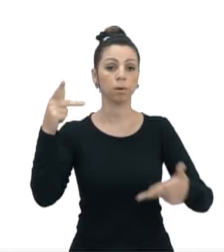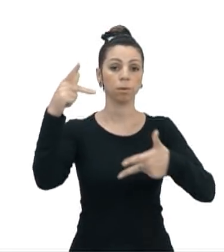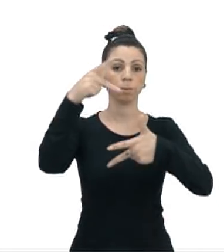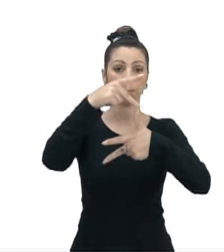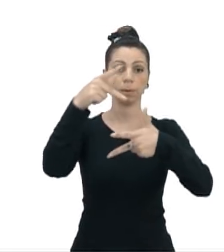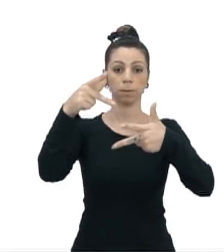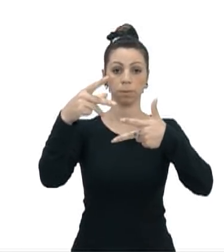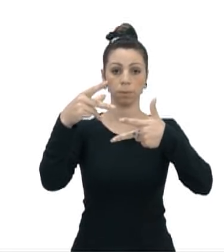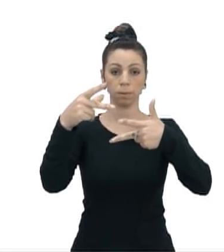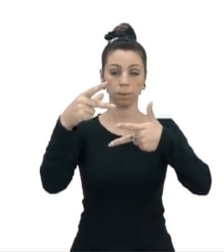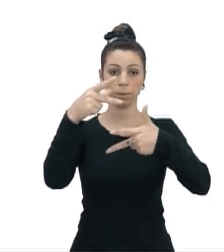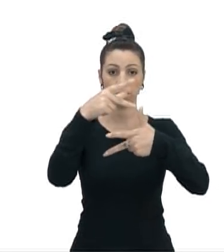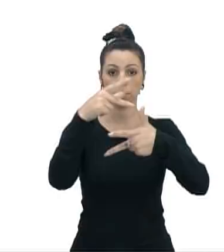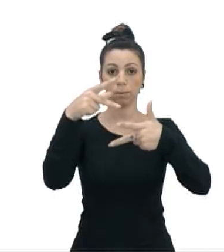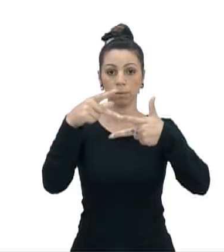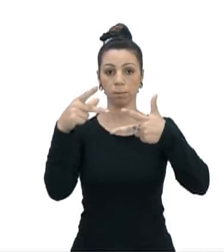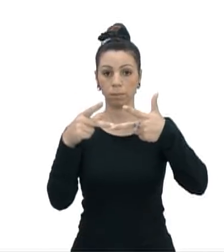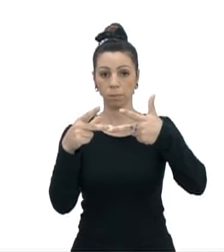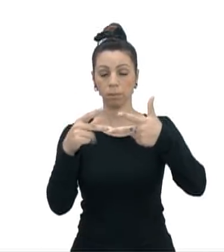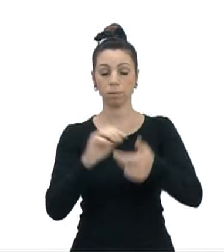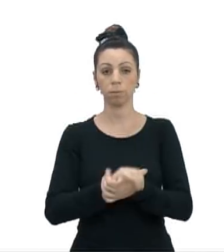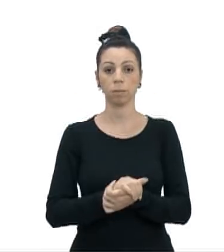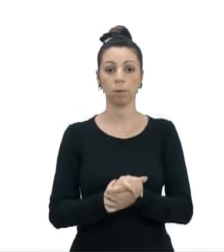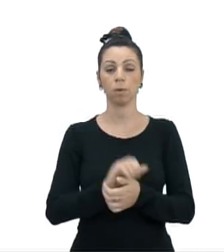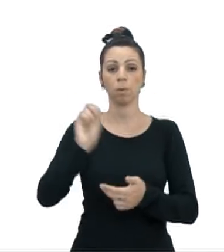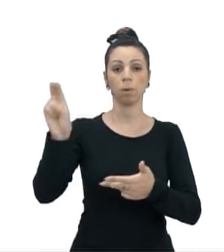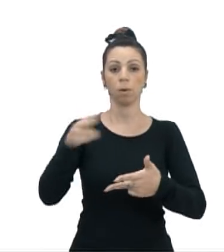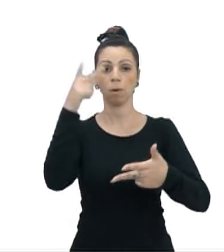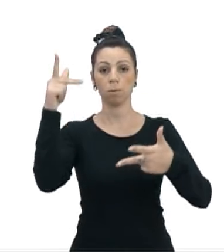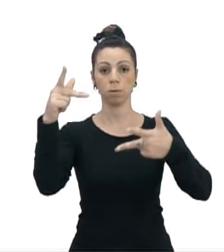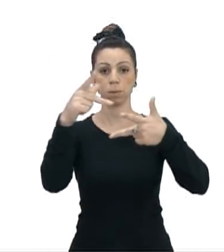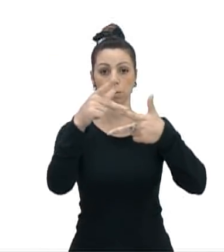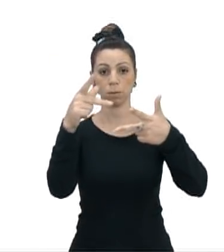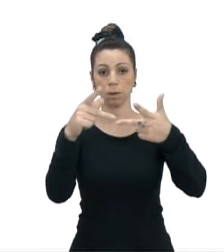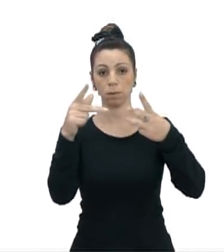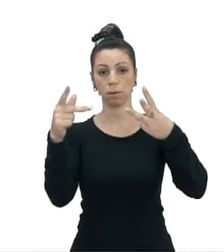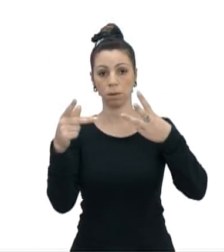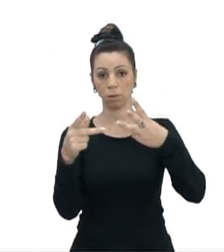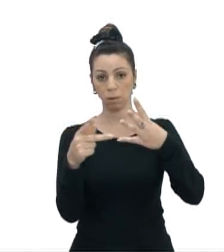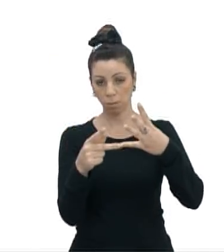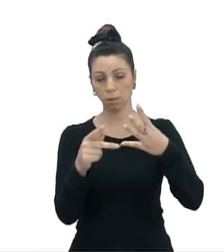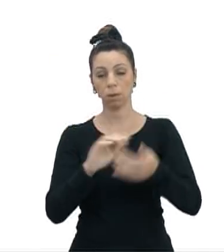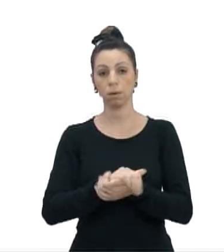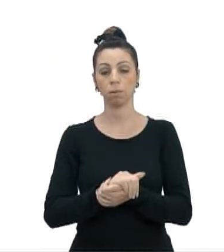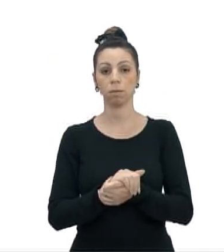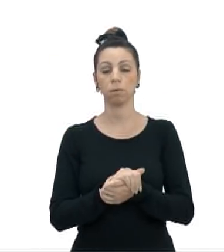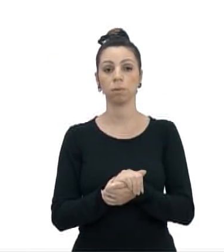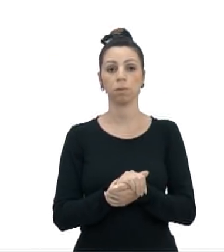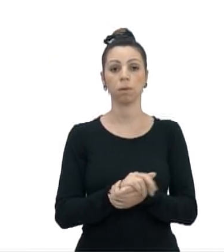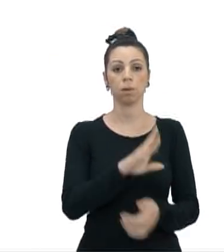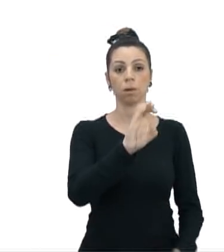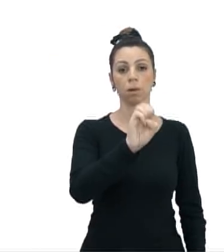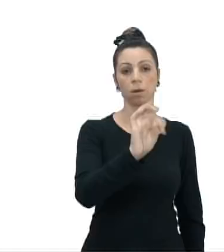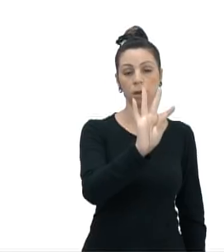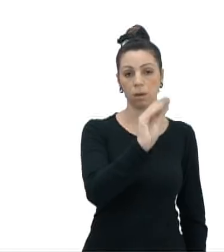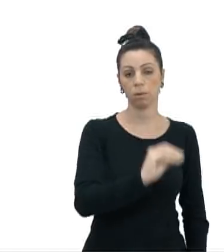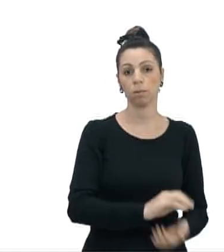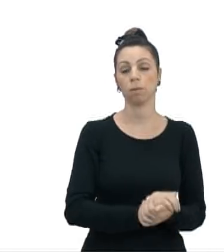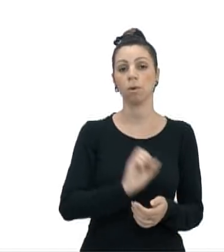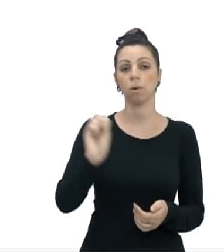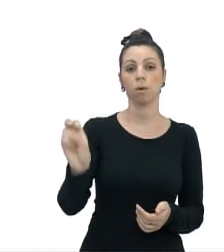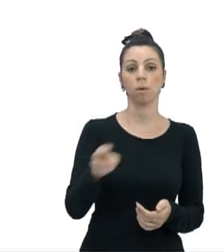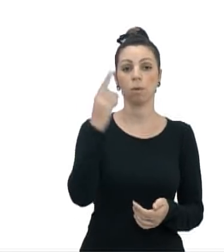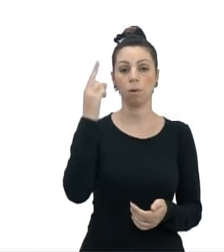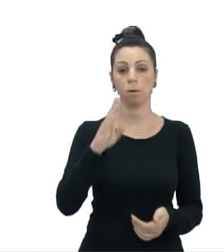terceira? Ou segunda, terceira e quarta, caso reto e caso oblíquo, ou ainda em tu, vós